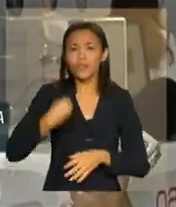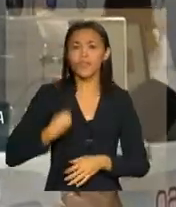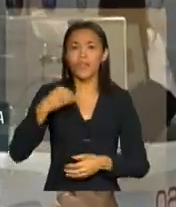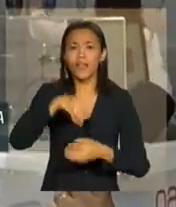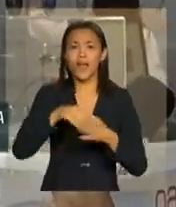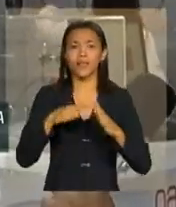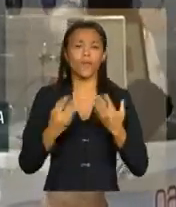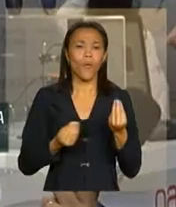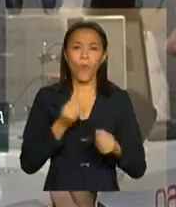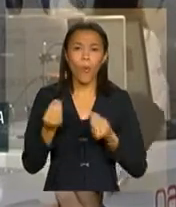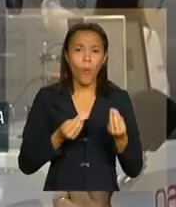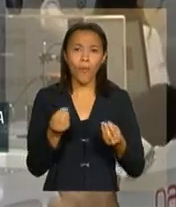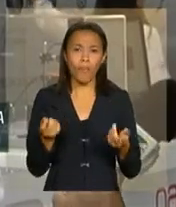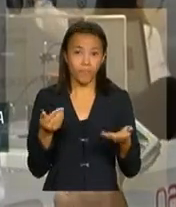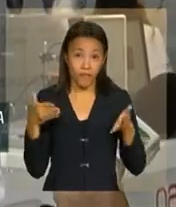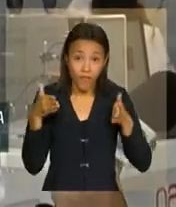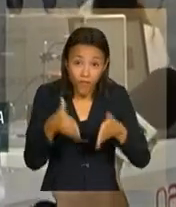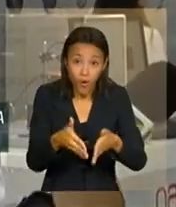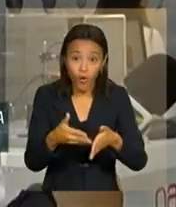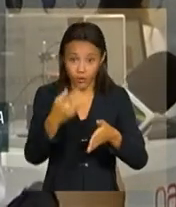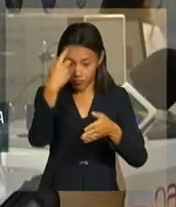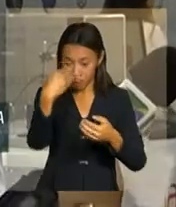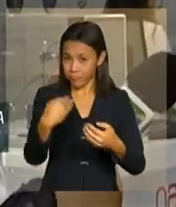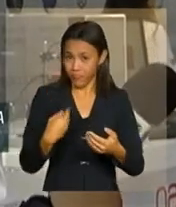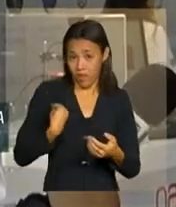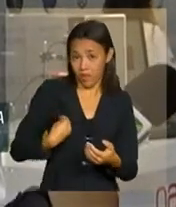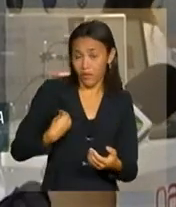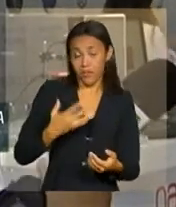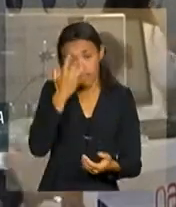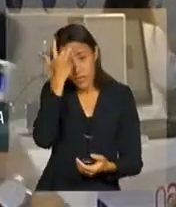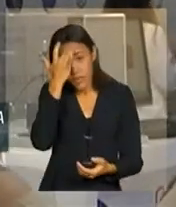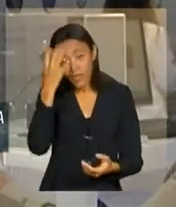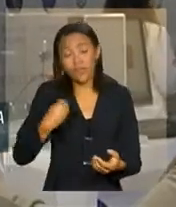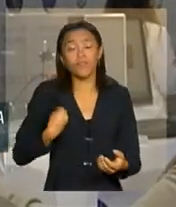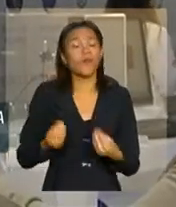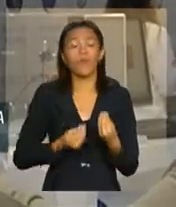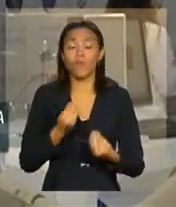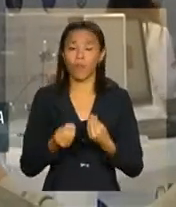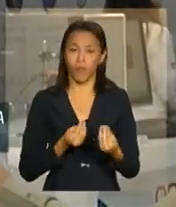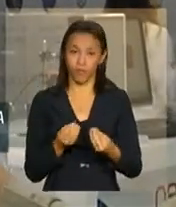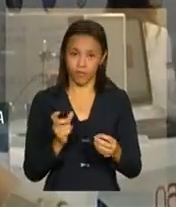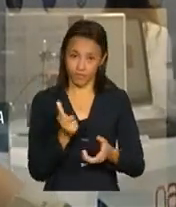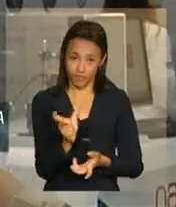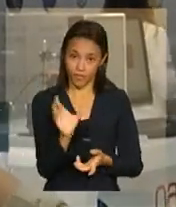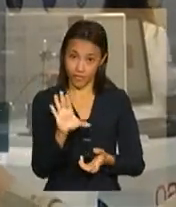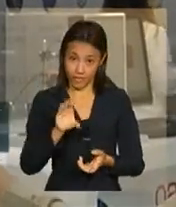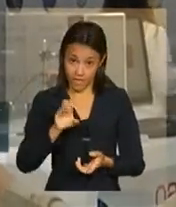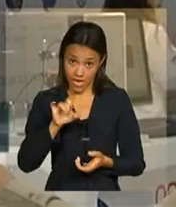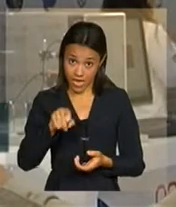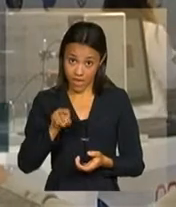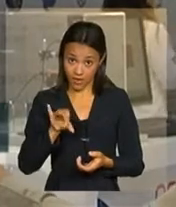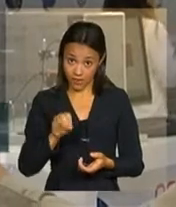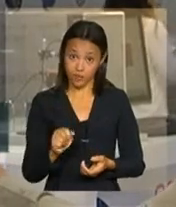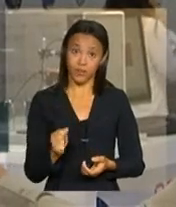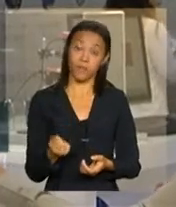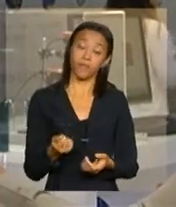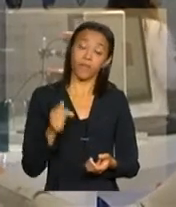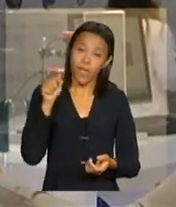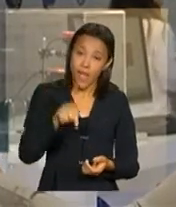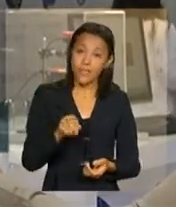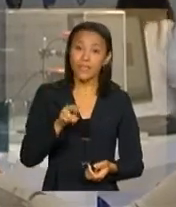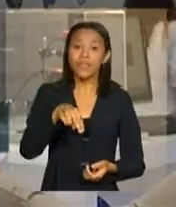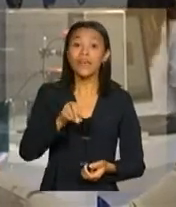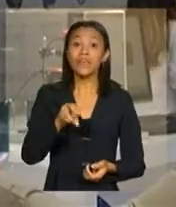essa nanotecnologia se aplica à vida da gente? Como ela pode até facilitar a nossa vida? Ok. Bom, a partir da nanociência,